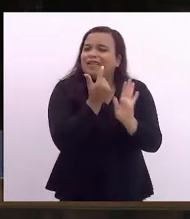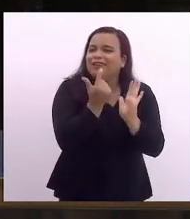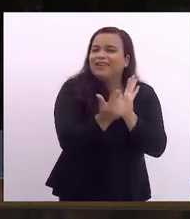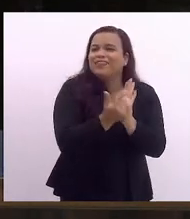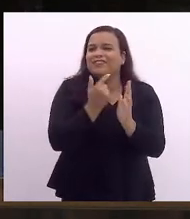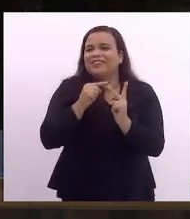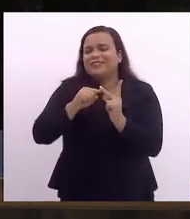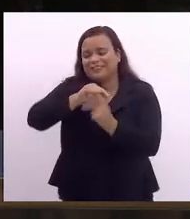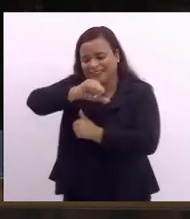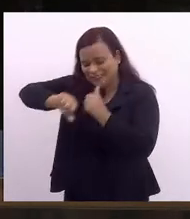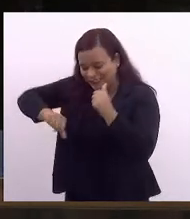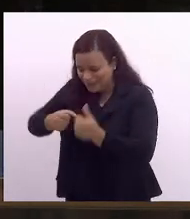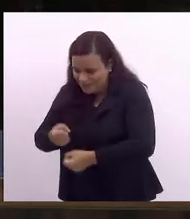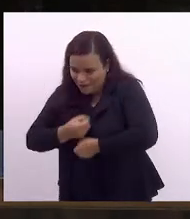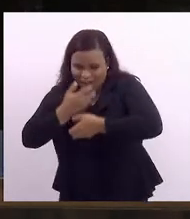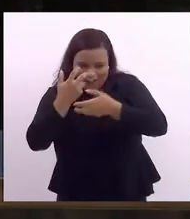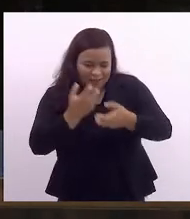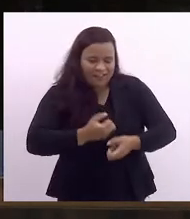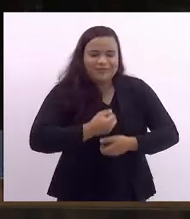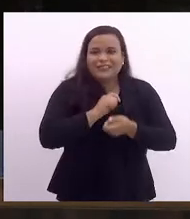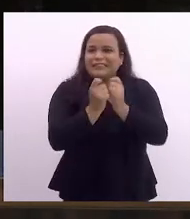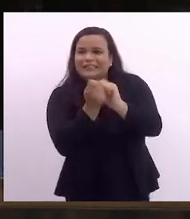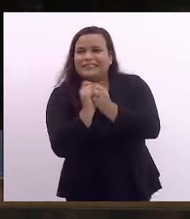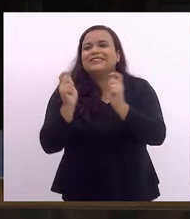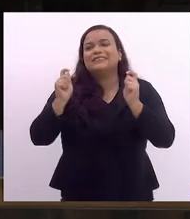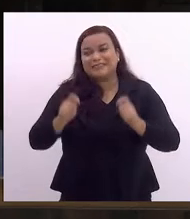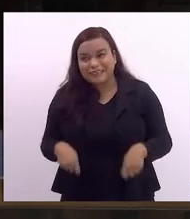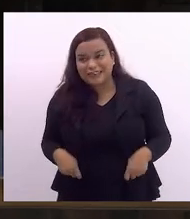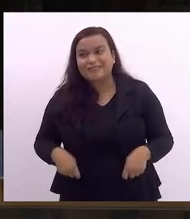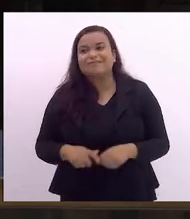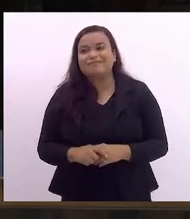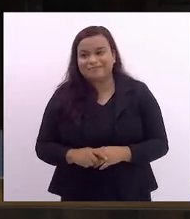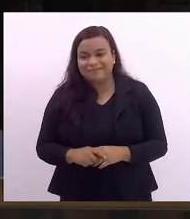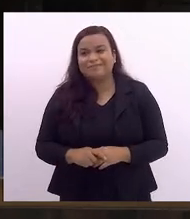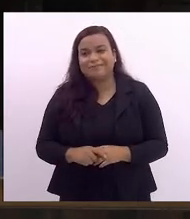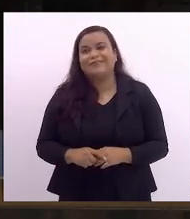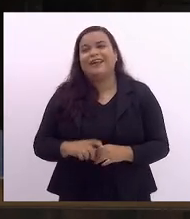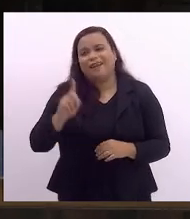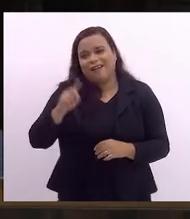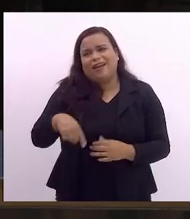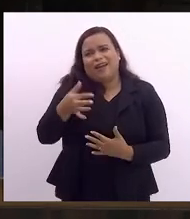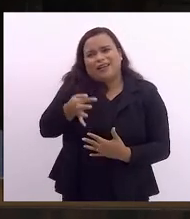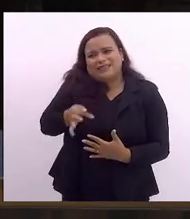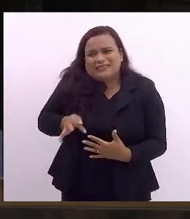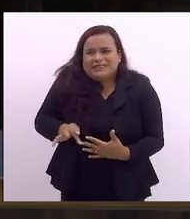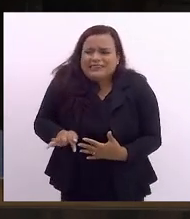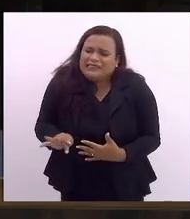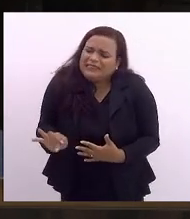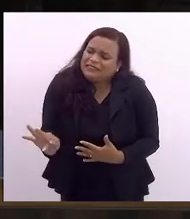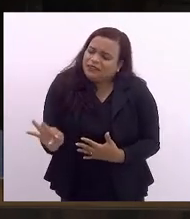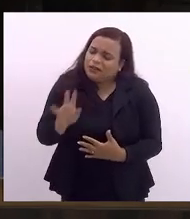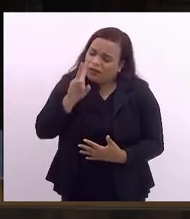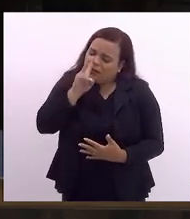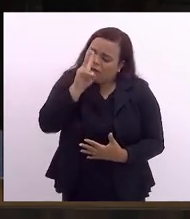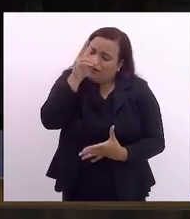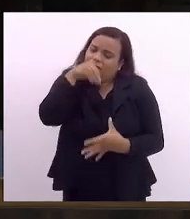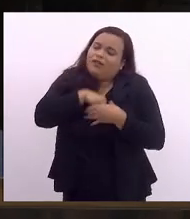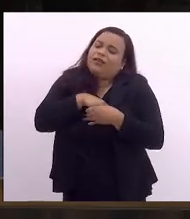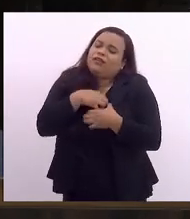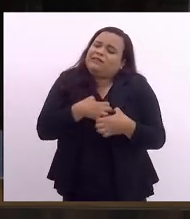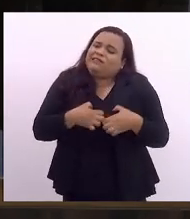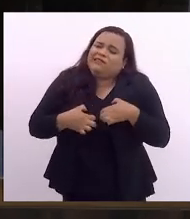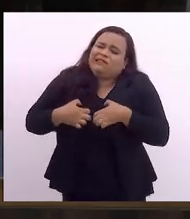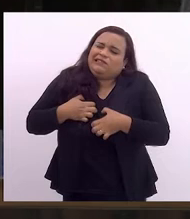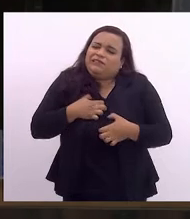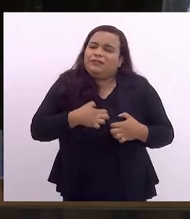vezes vira poesia. Mas só sai dessa forma porque é uma dor excruciante dentro de nós.